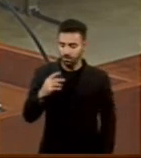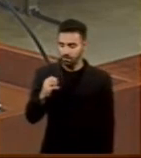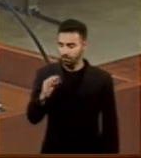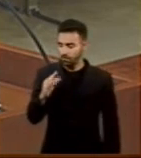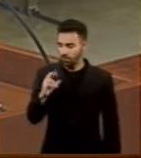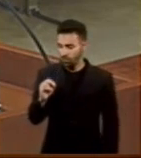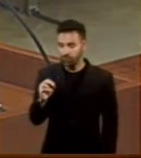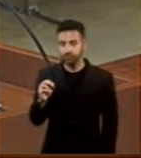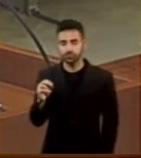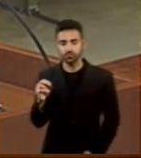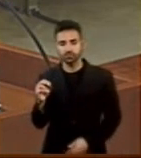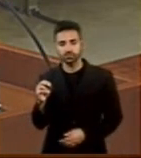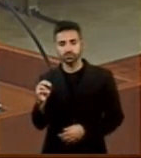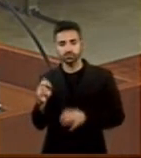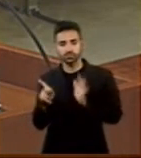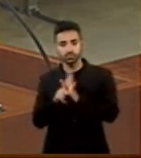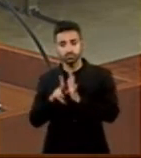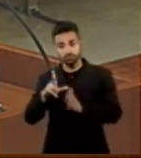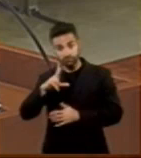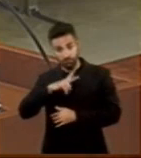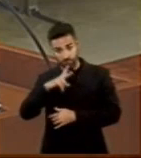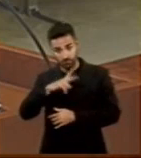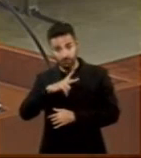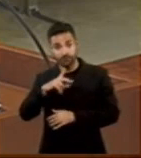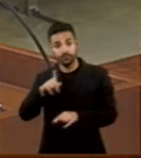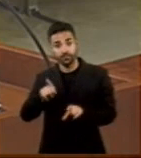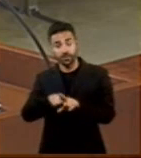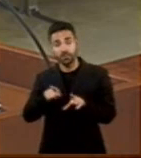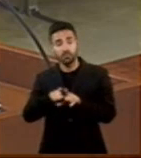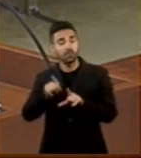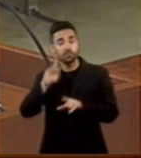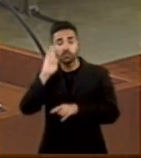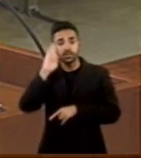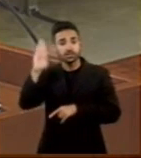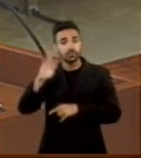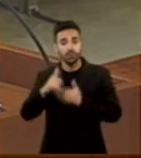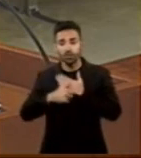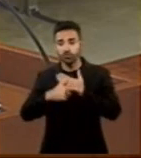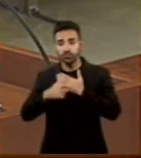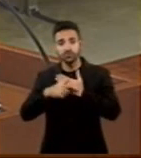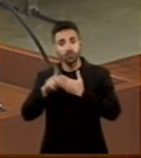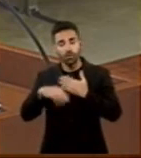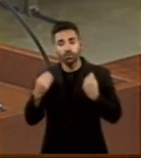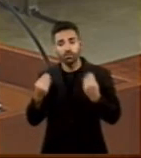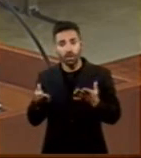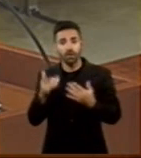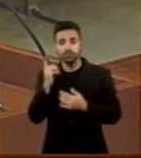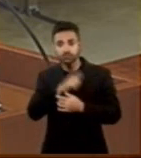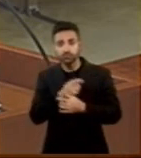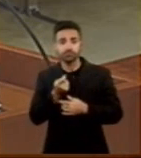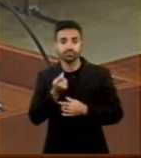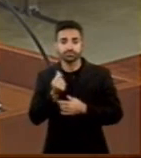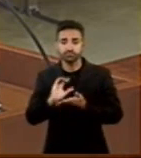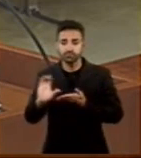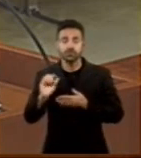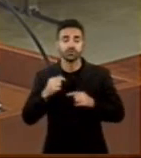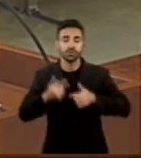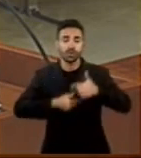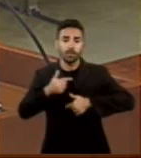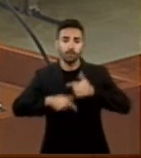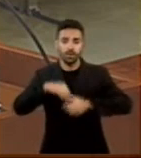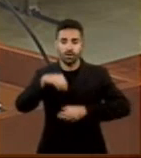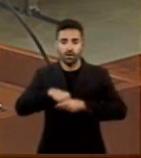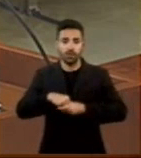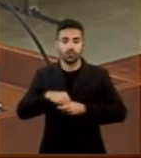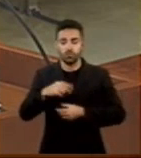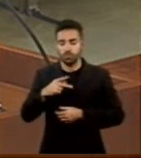pelos operadores portuários privados e tem como sua principal função fornecer a mão de obra do trabalhador